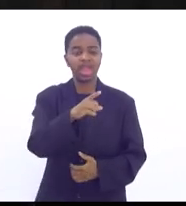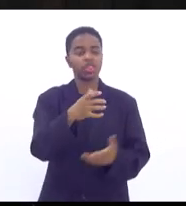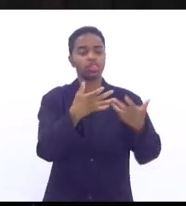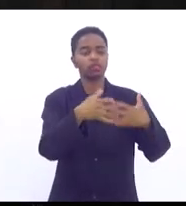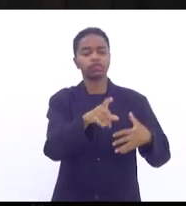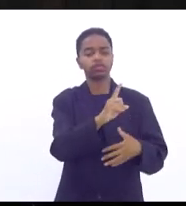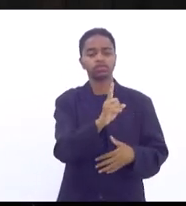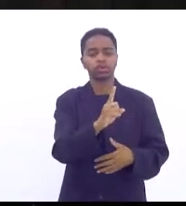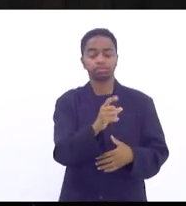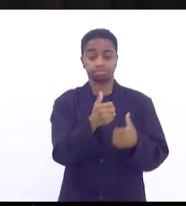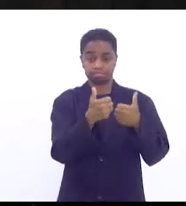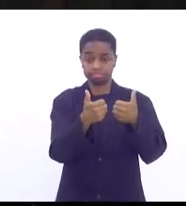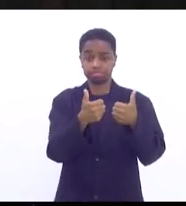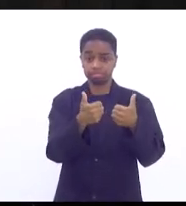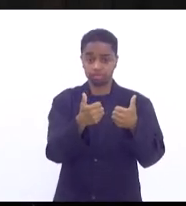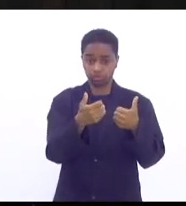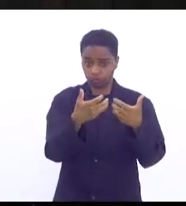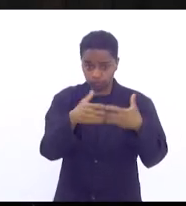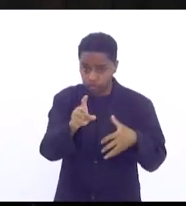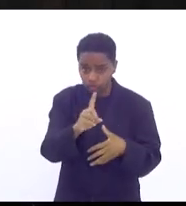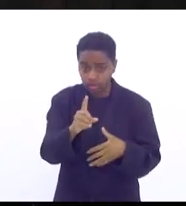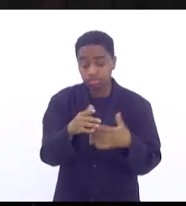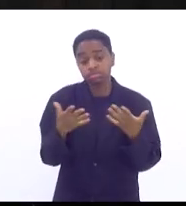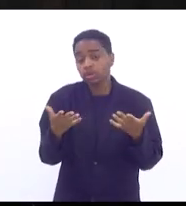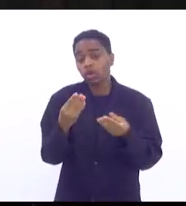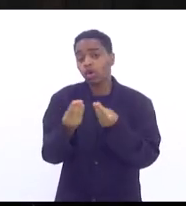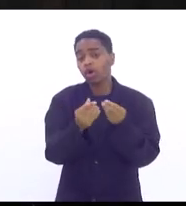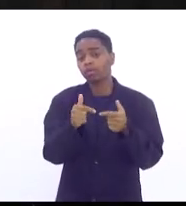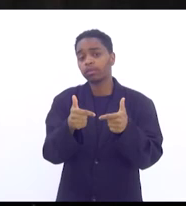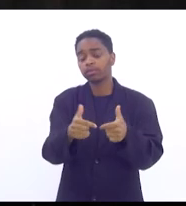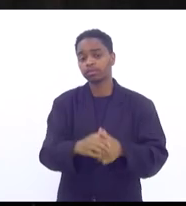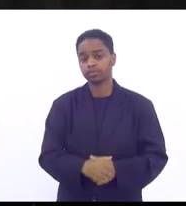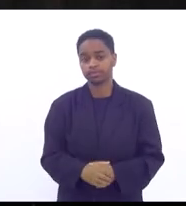certo. Tá bem, não vai dar certo. E faz o quê, então?